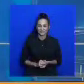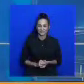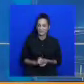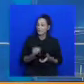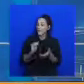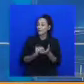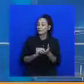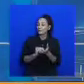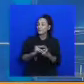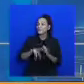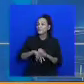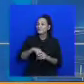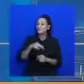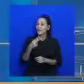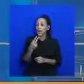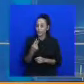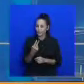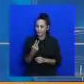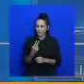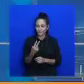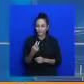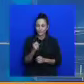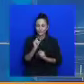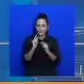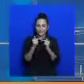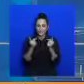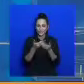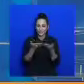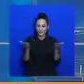Ainda faltam 2 números. Boa sorte.